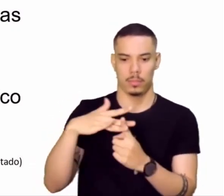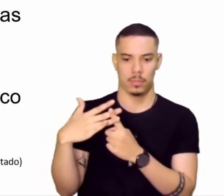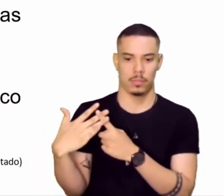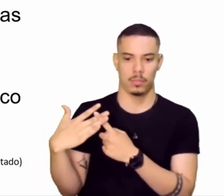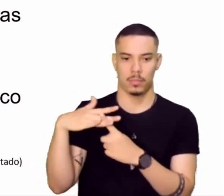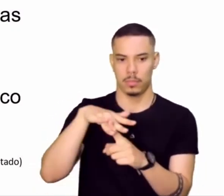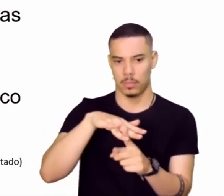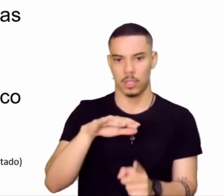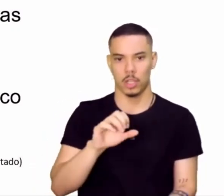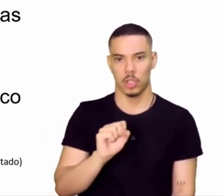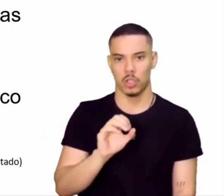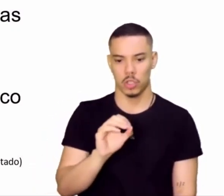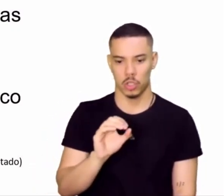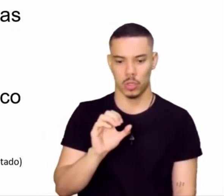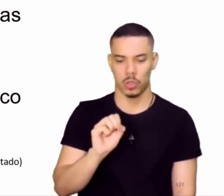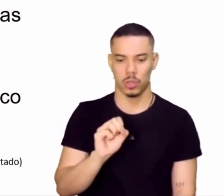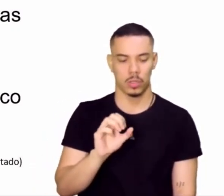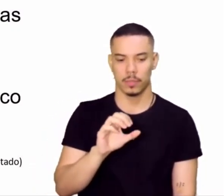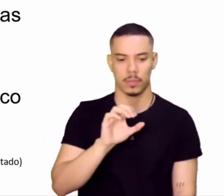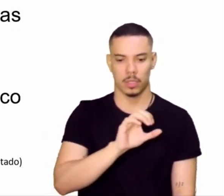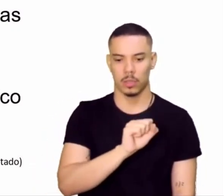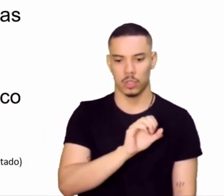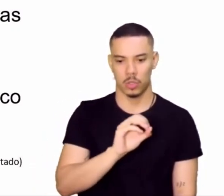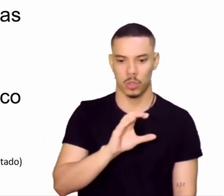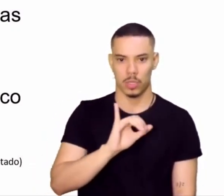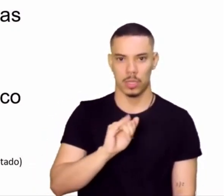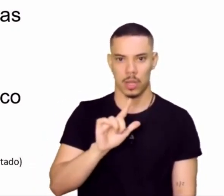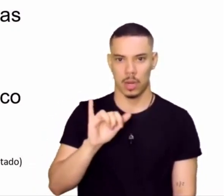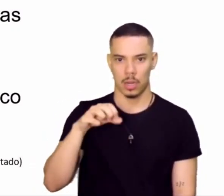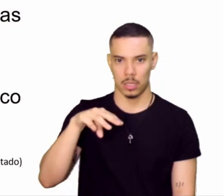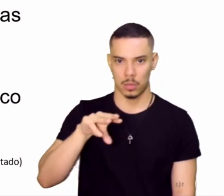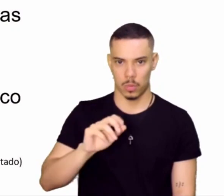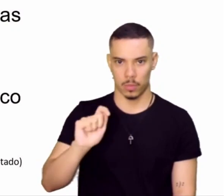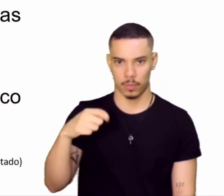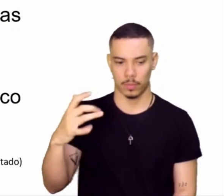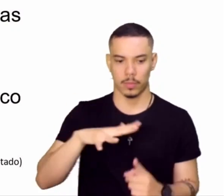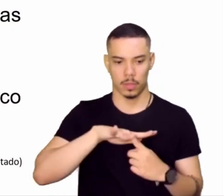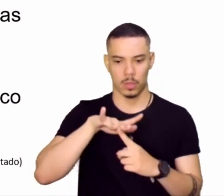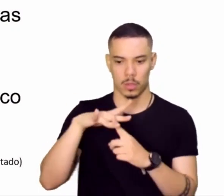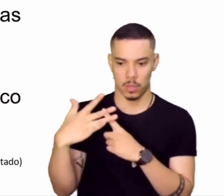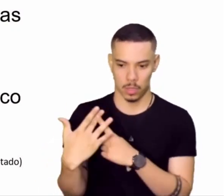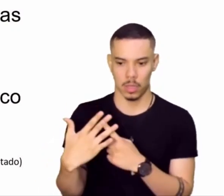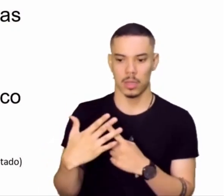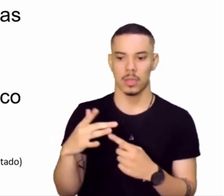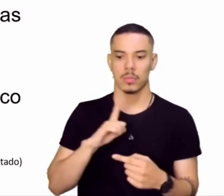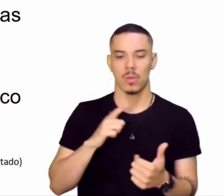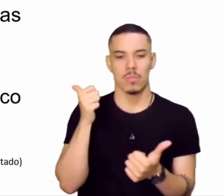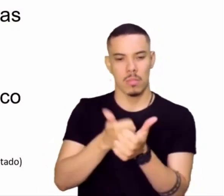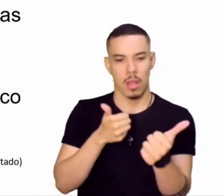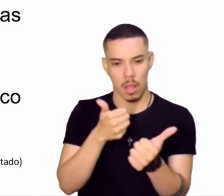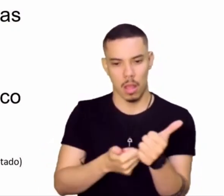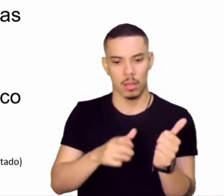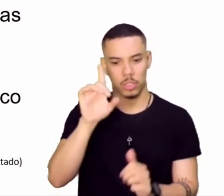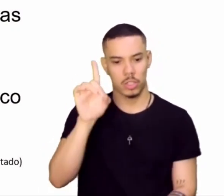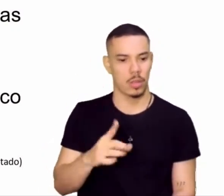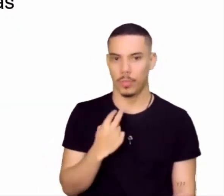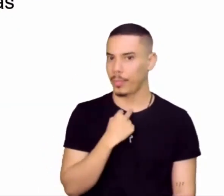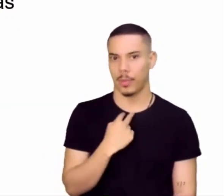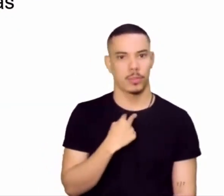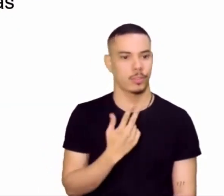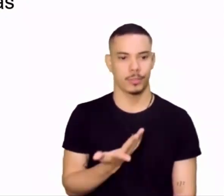é impensável você considerar o conflito legítimo, né? Você brigar pelos direitos, você não pode nem ir para a rua.